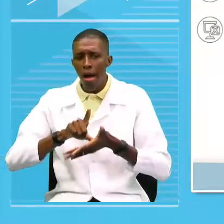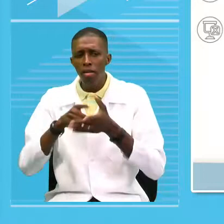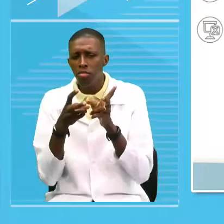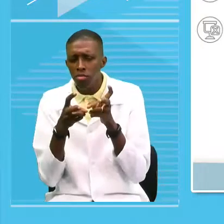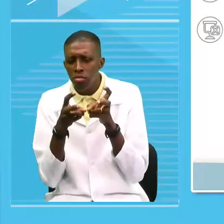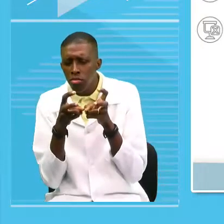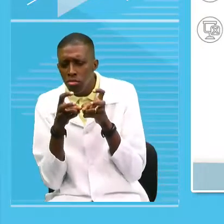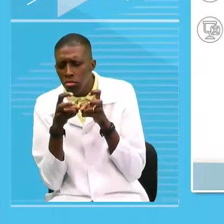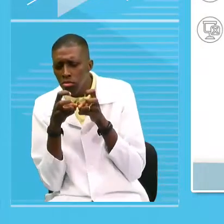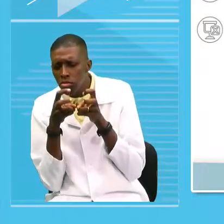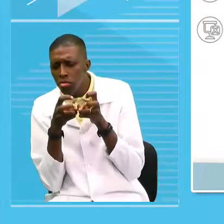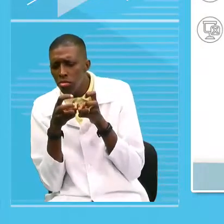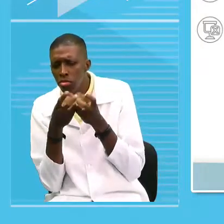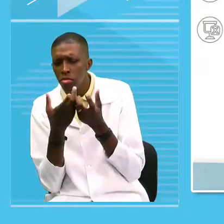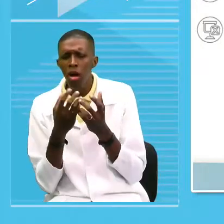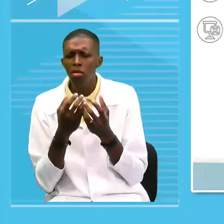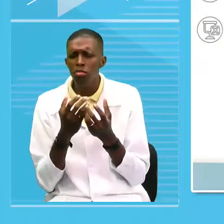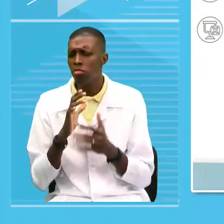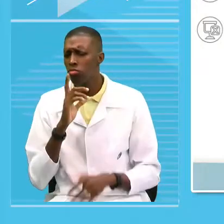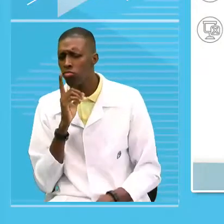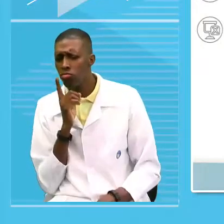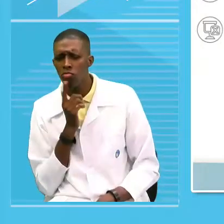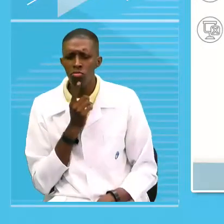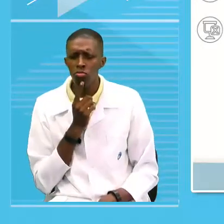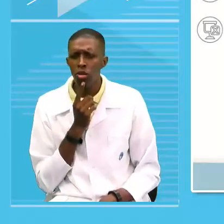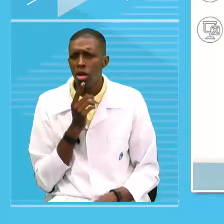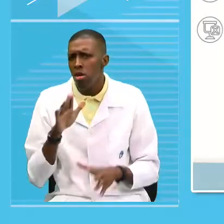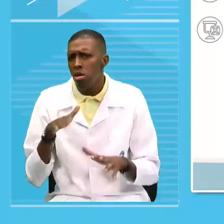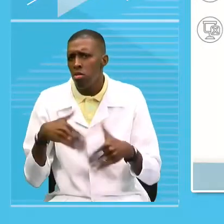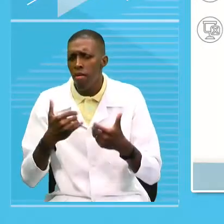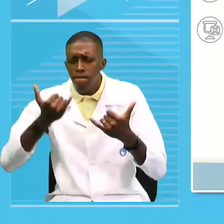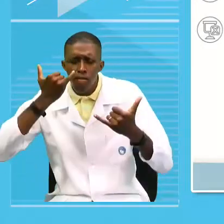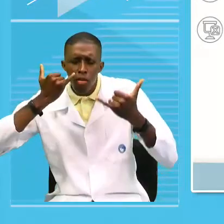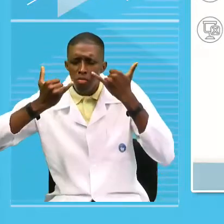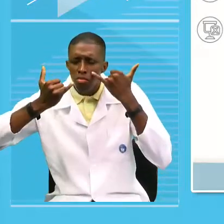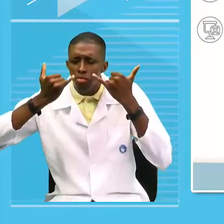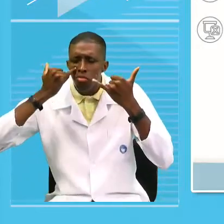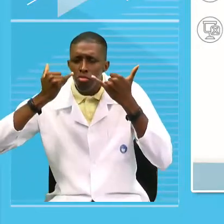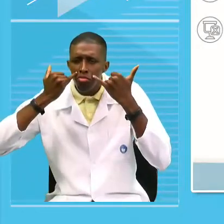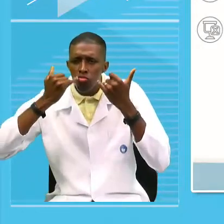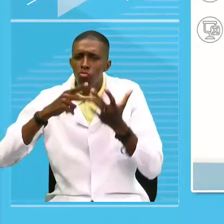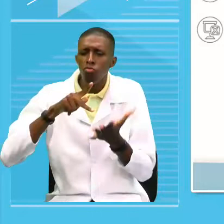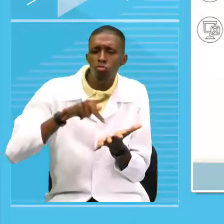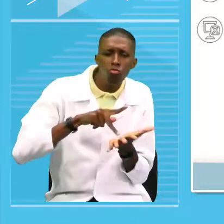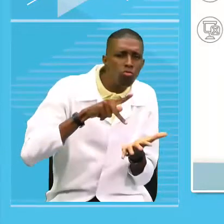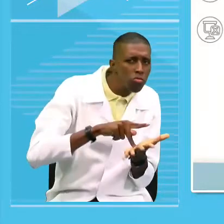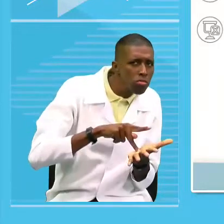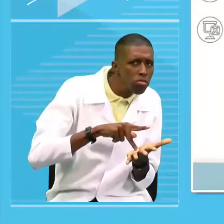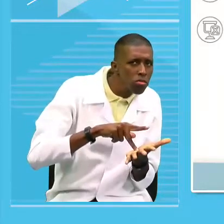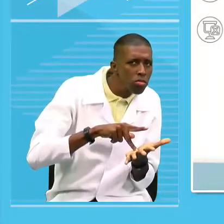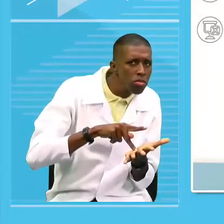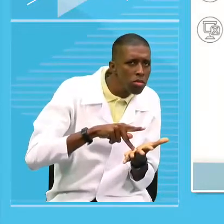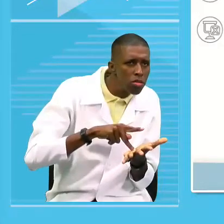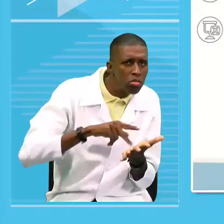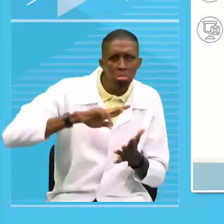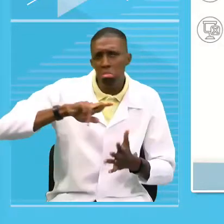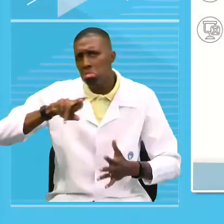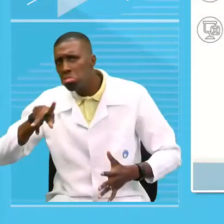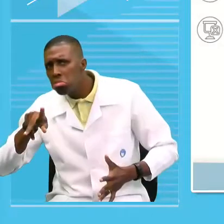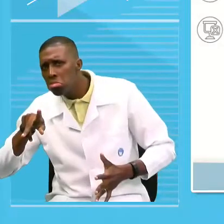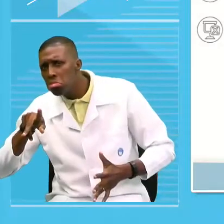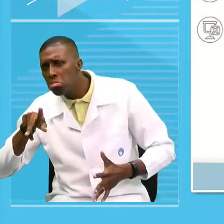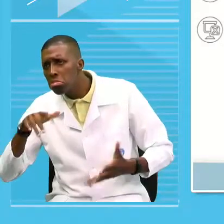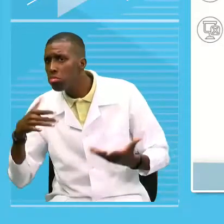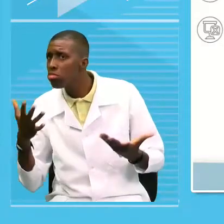ligar Poxa quem foi que disse isso aqui é uma médica é um especialista no assunto não não tem